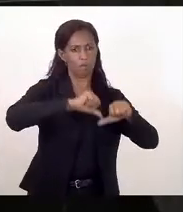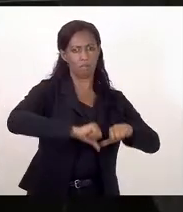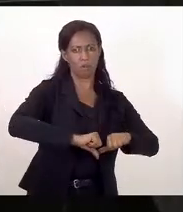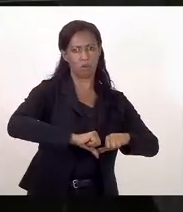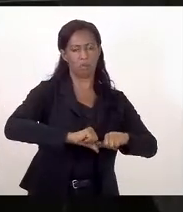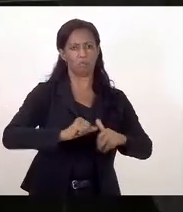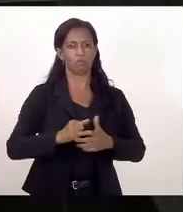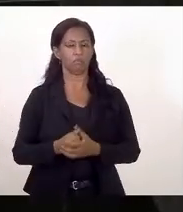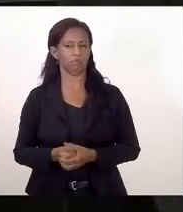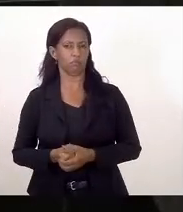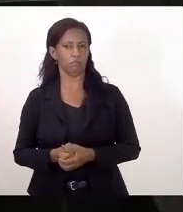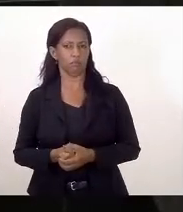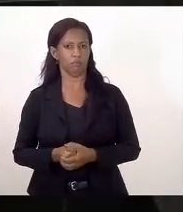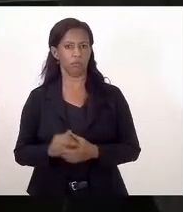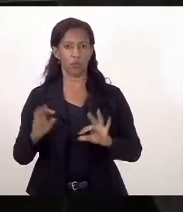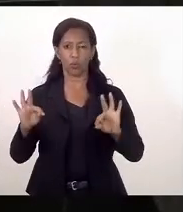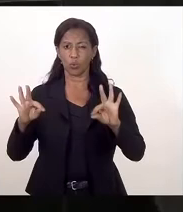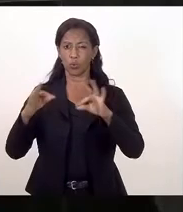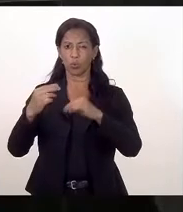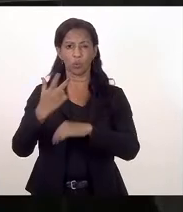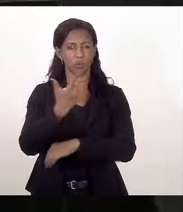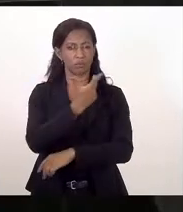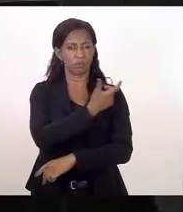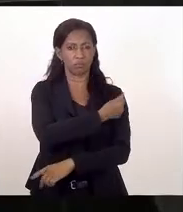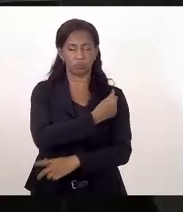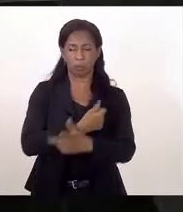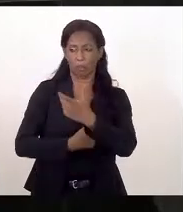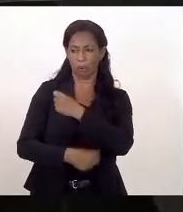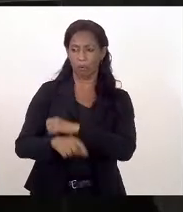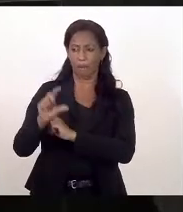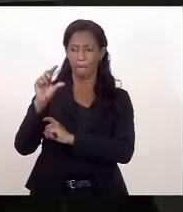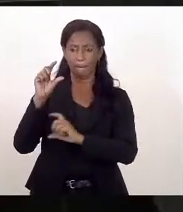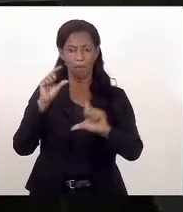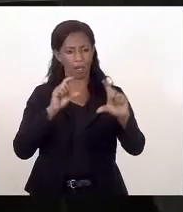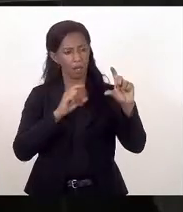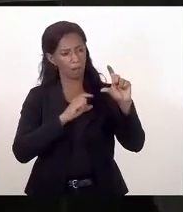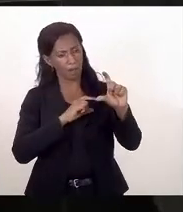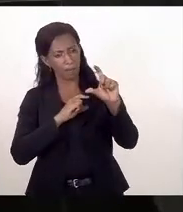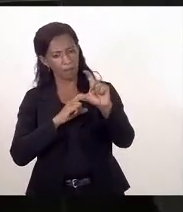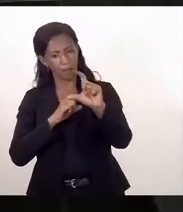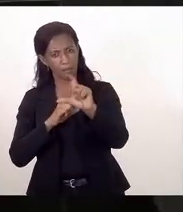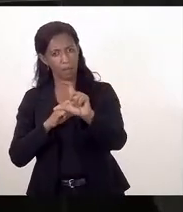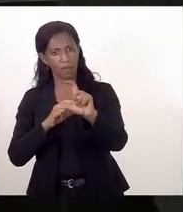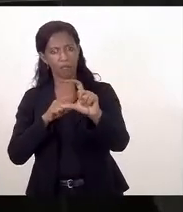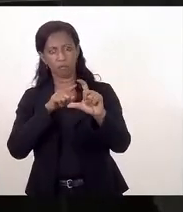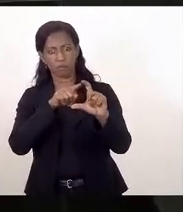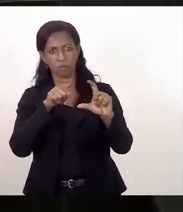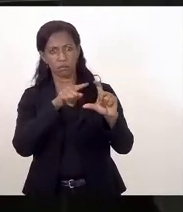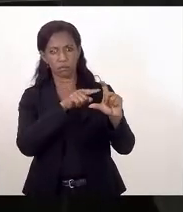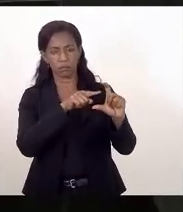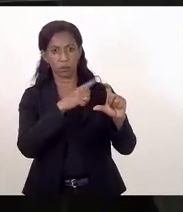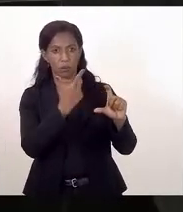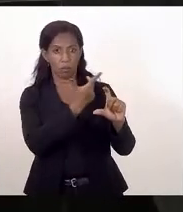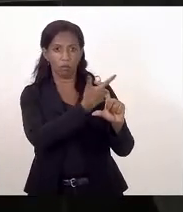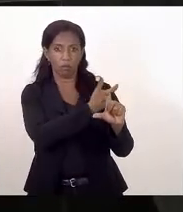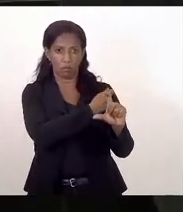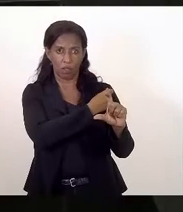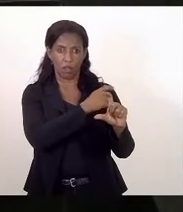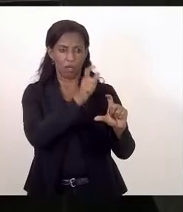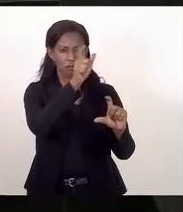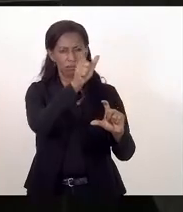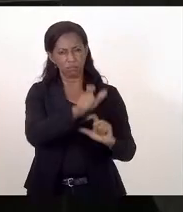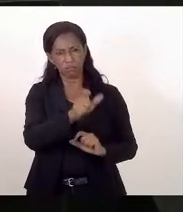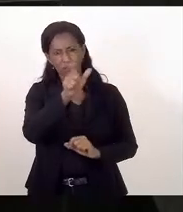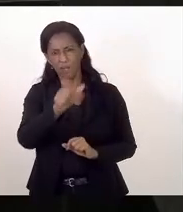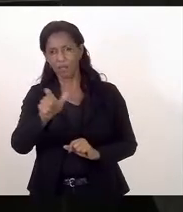Todas as vacinas, quando aplicadas nos braços das cidadãs